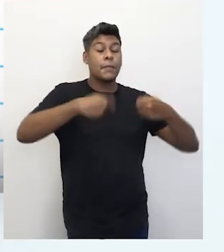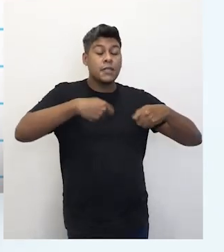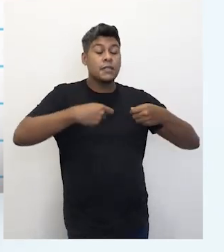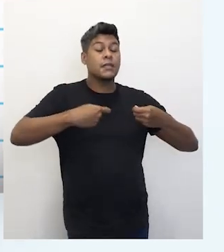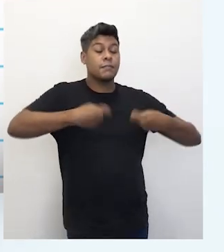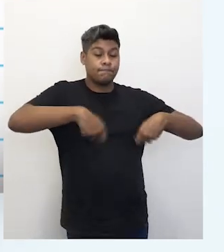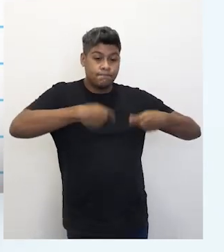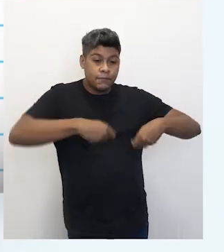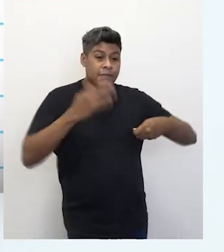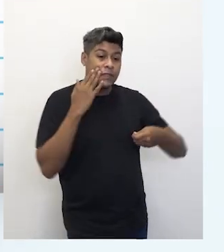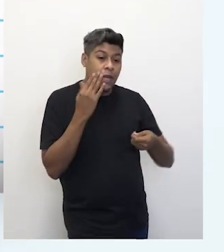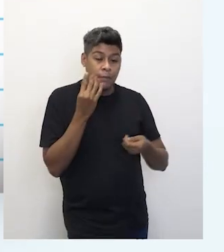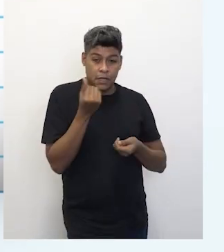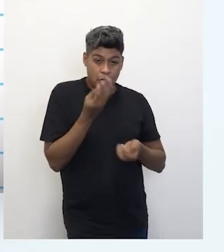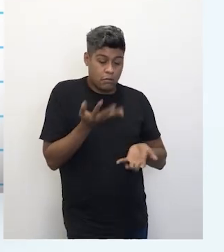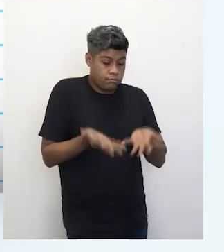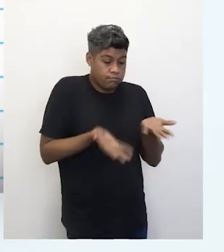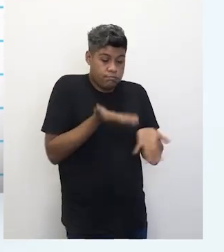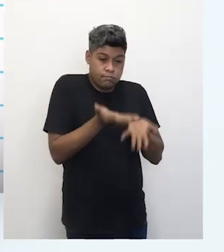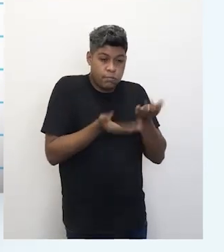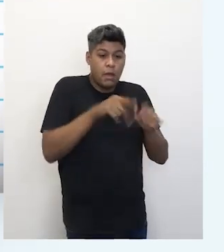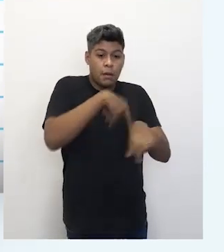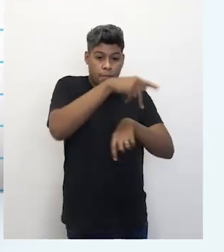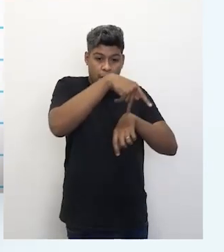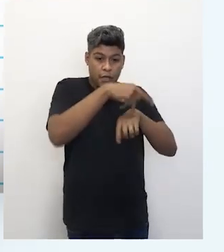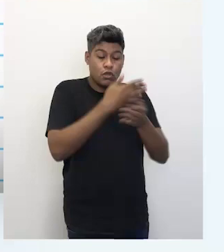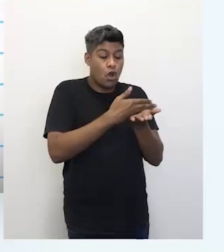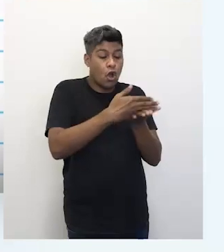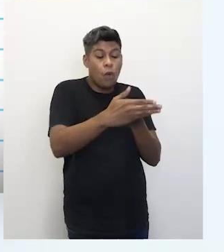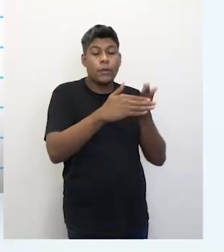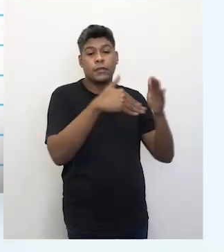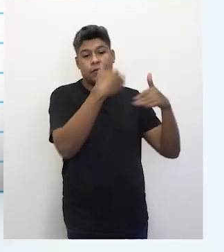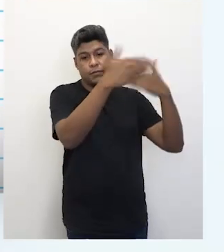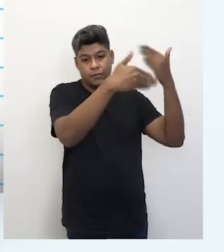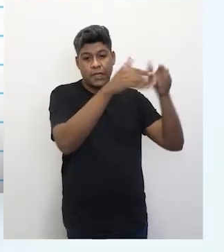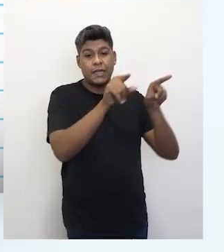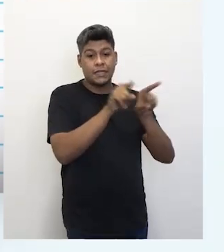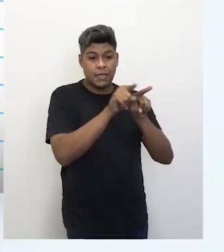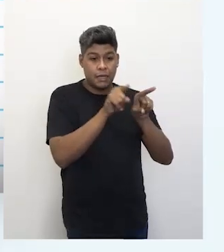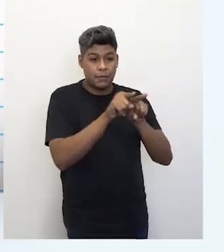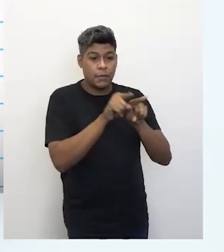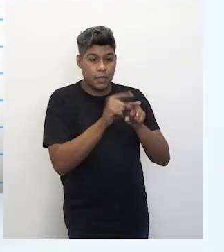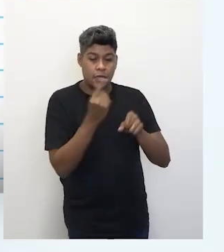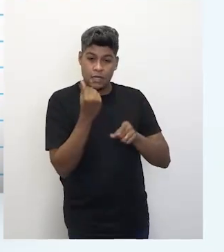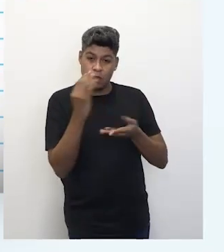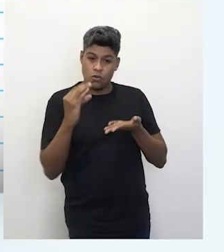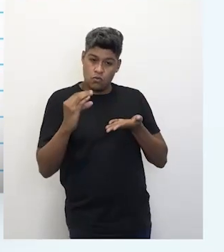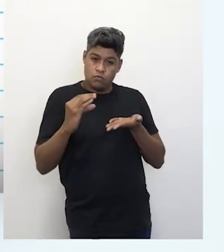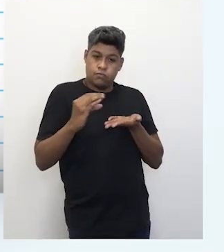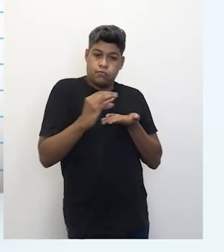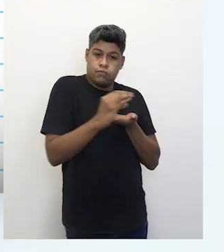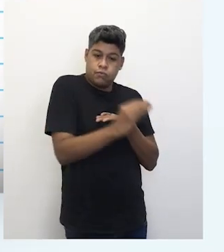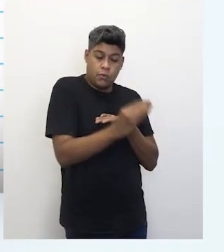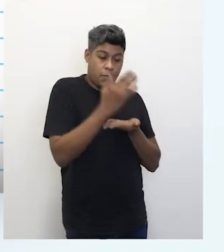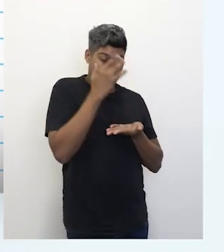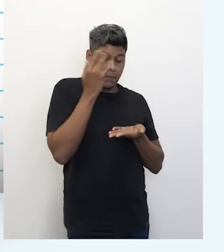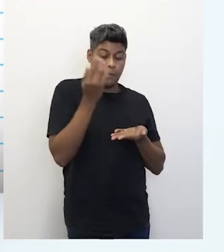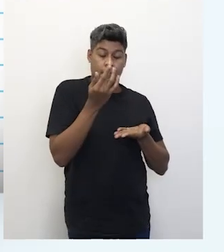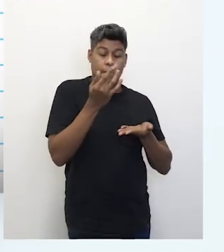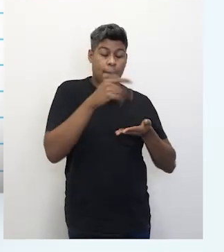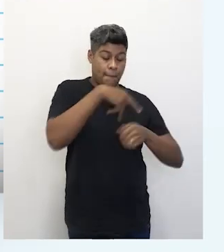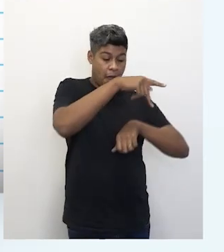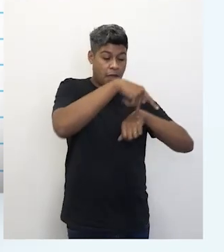de mobilização de recursos financeiros para os países em desenvolvimento e em regime de promoção de investimentos para os países menos desenvolvidos